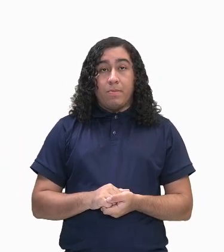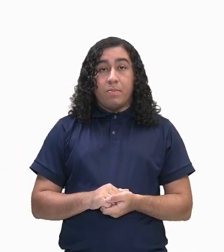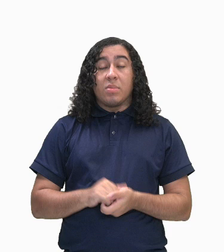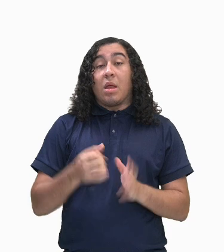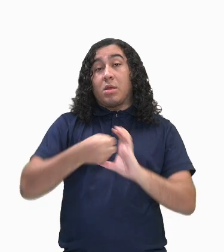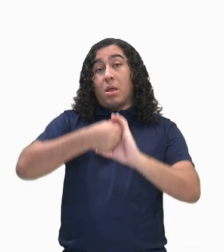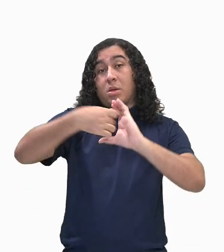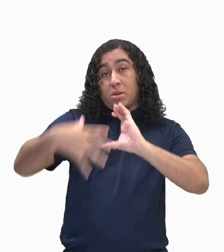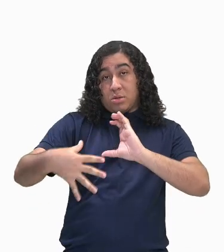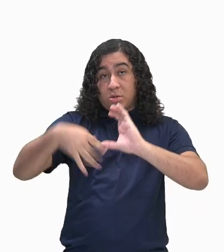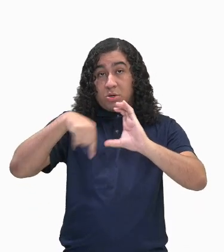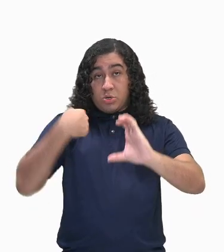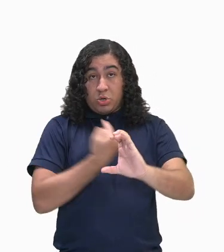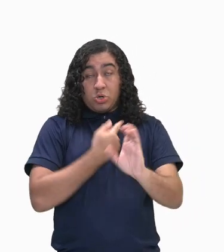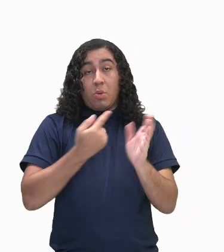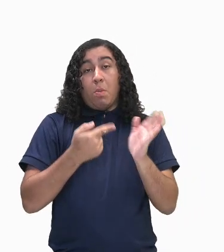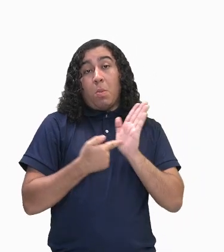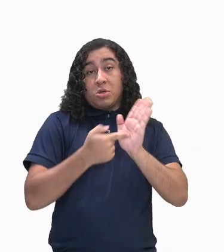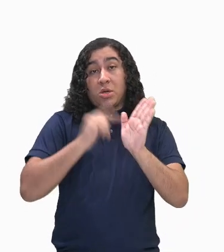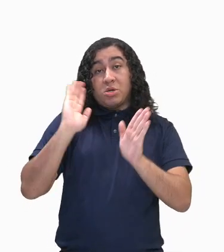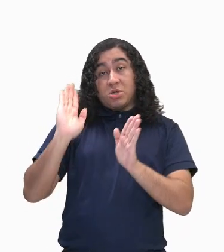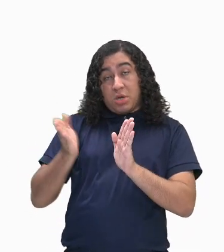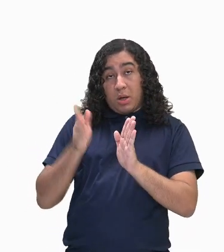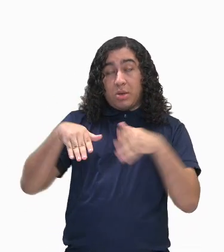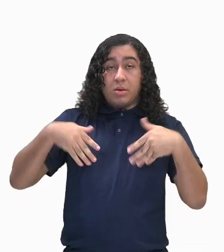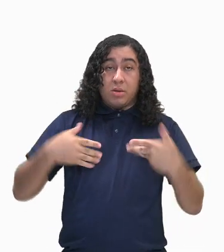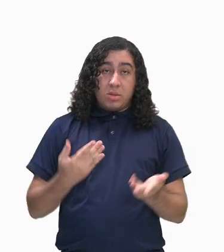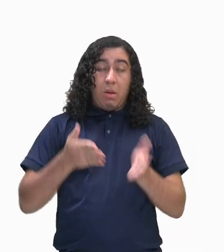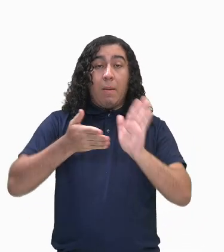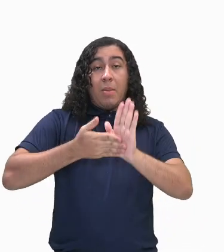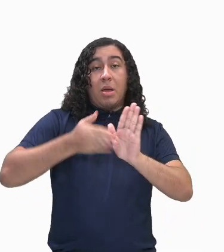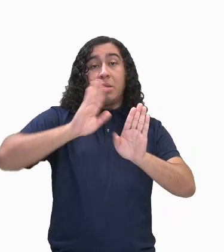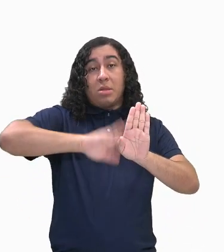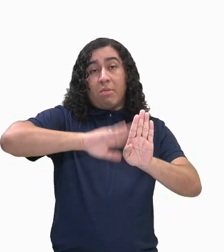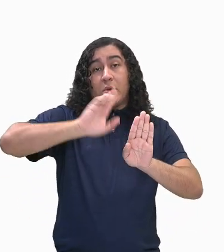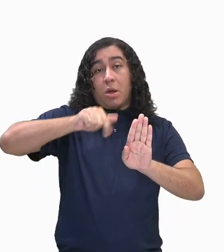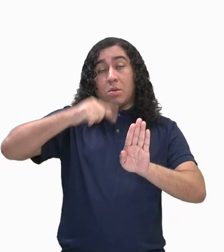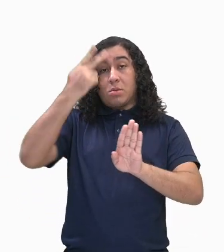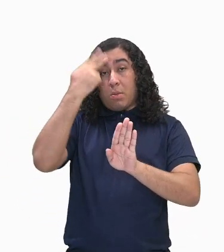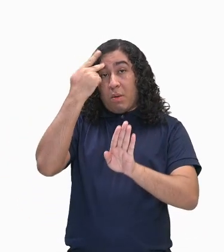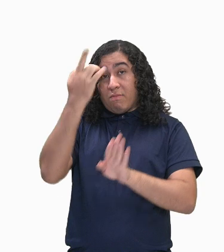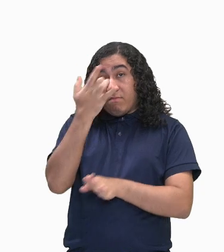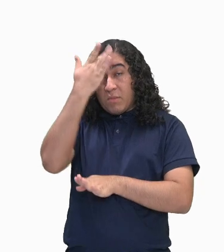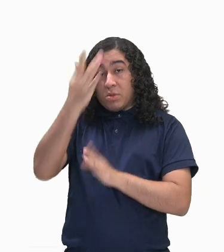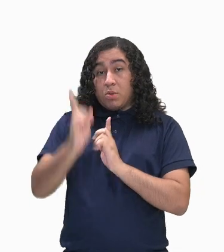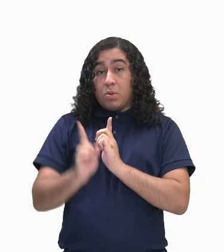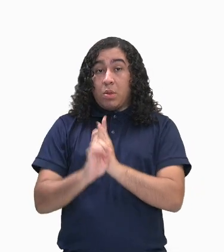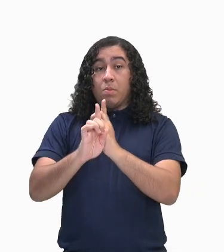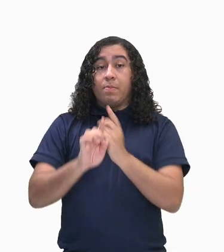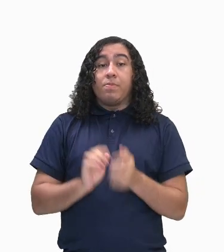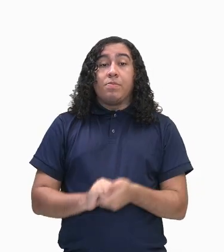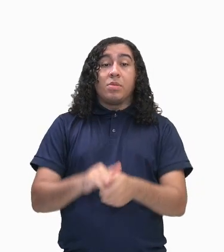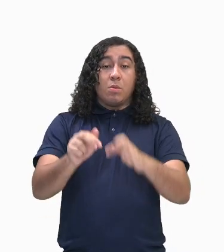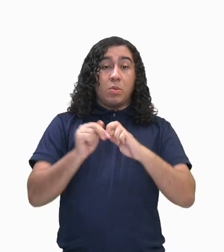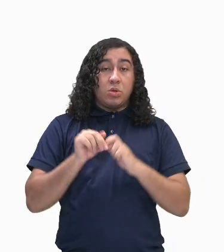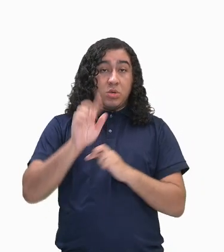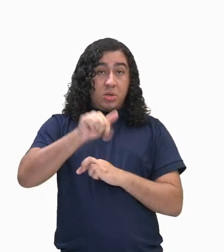que apresentamos, aqui a metáfora é a mais comum. Através desse